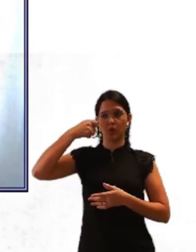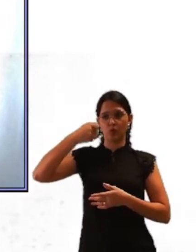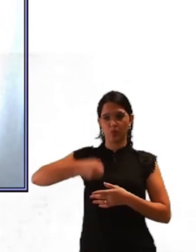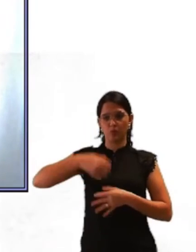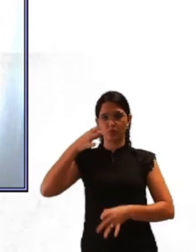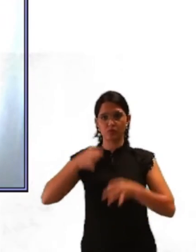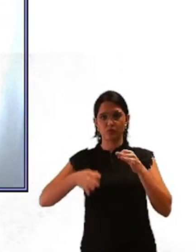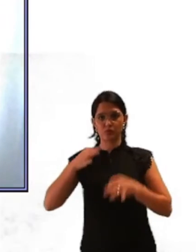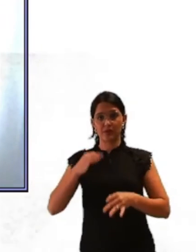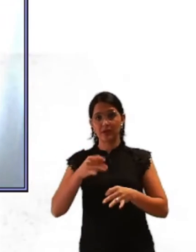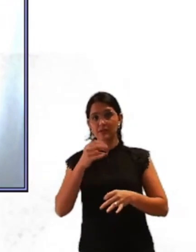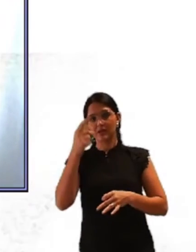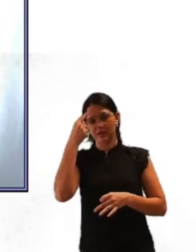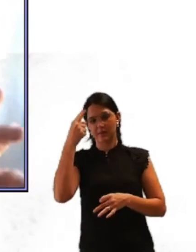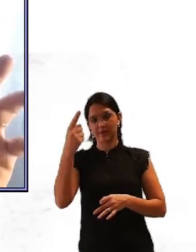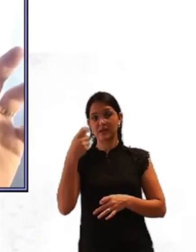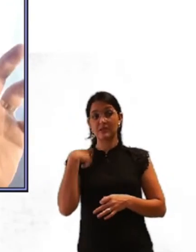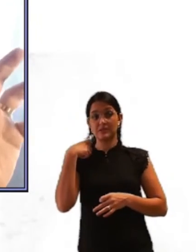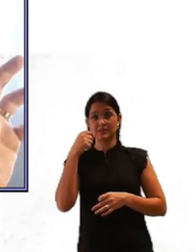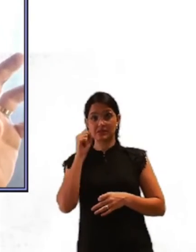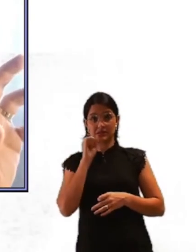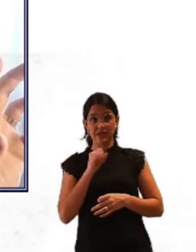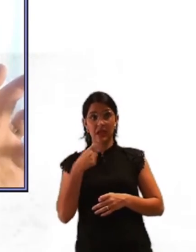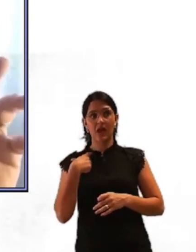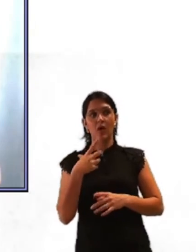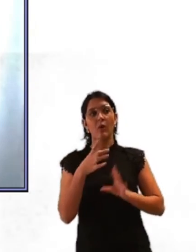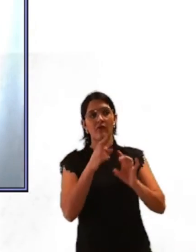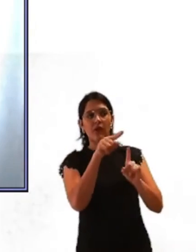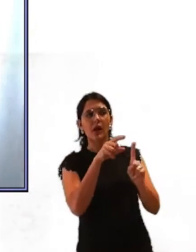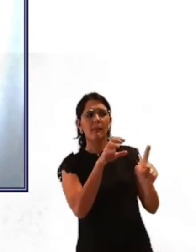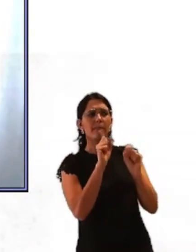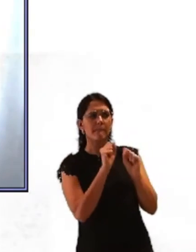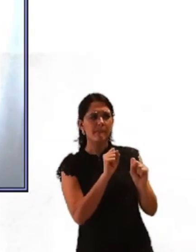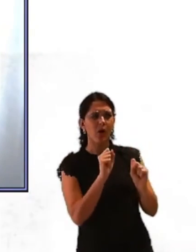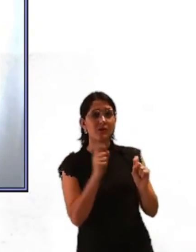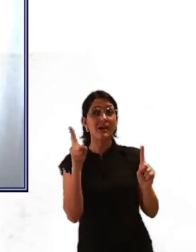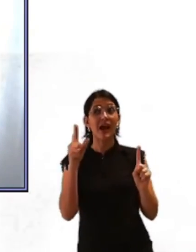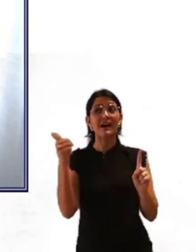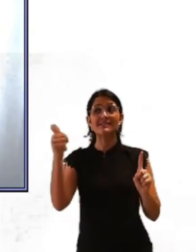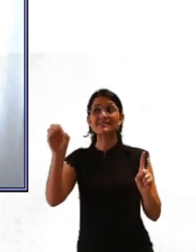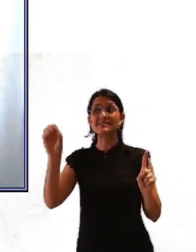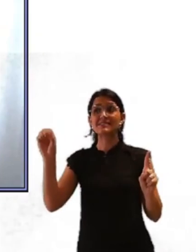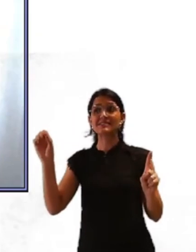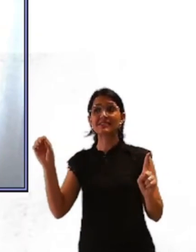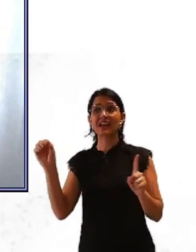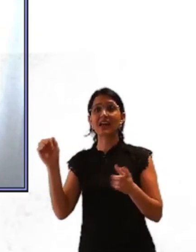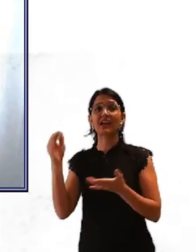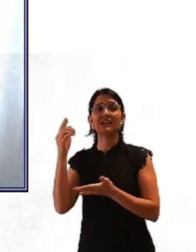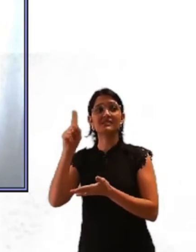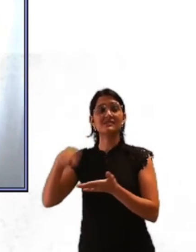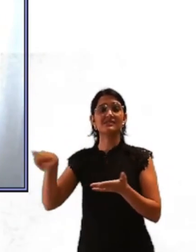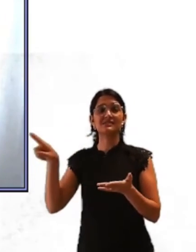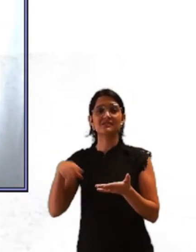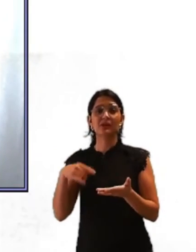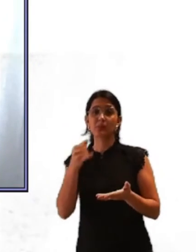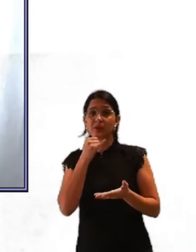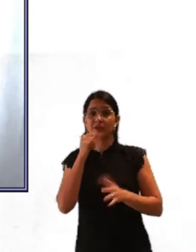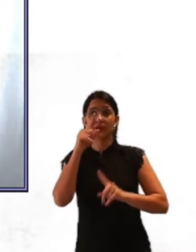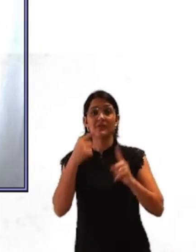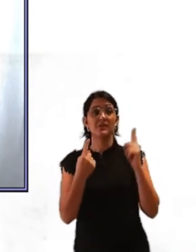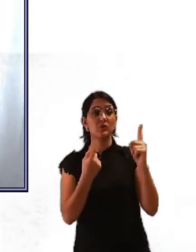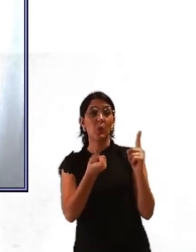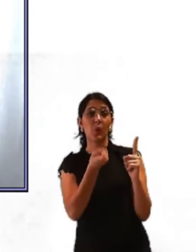der conceder para um, eu posso estar tirando de 100, né? Em razão do custo do medicamento que eu vou estar fornecendo para um,